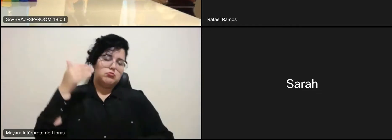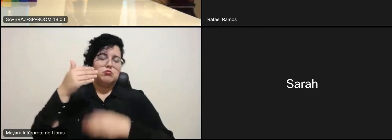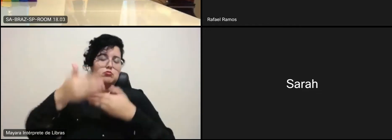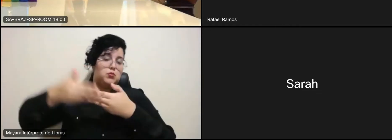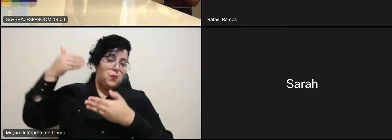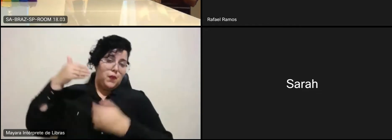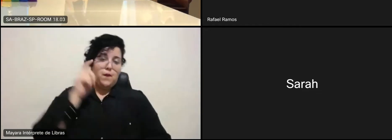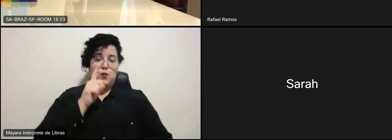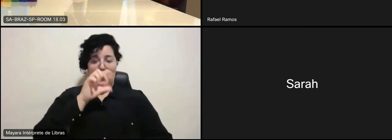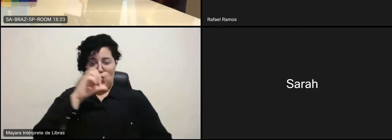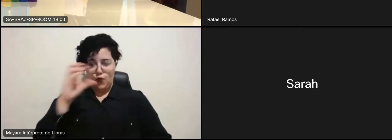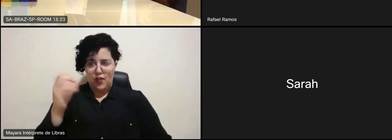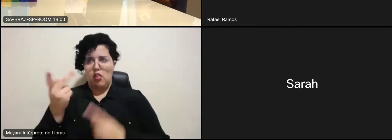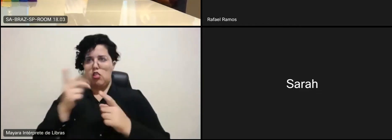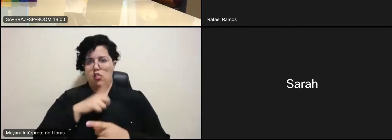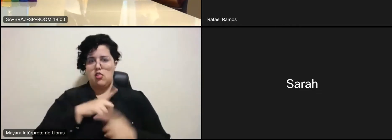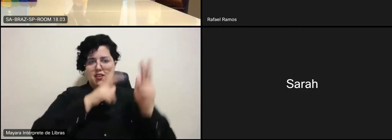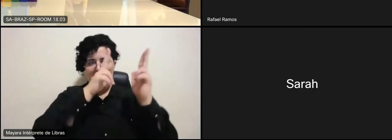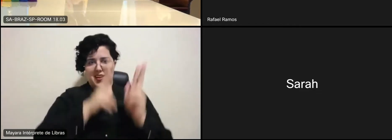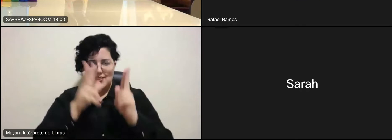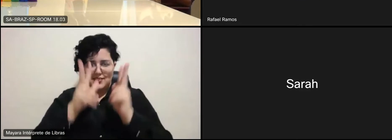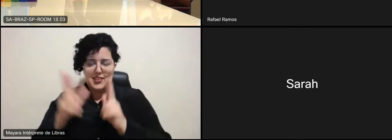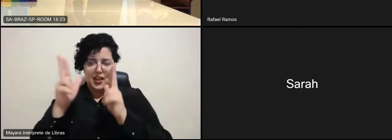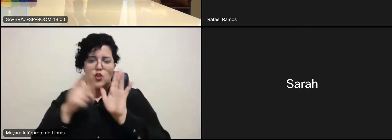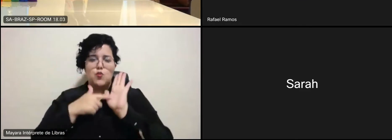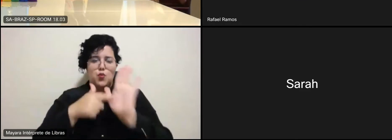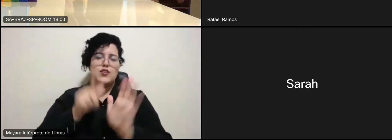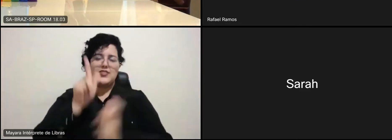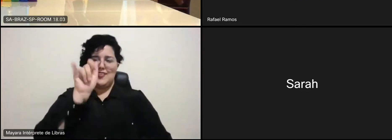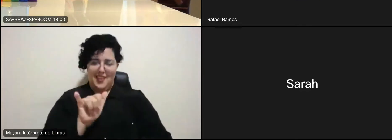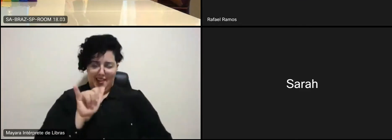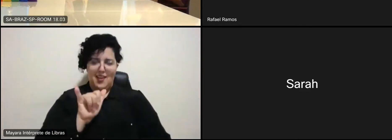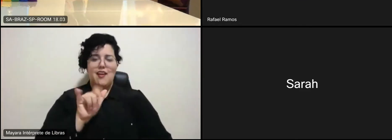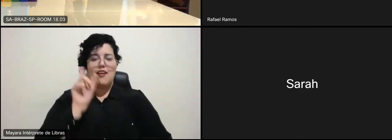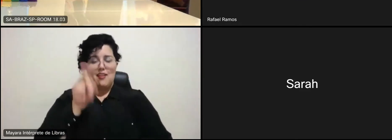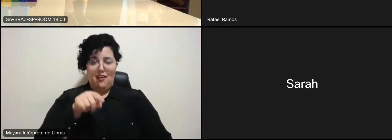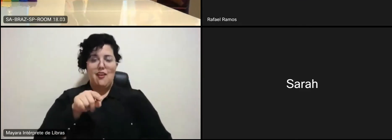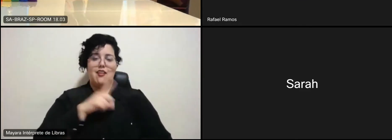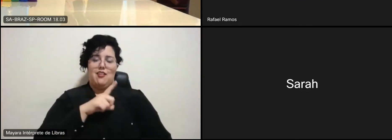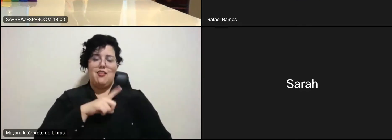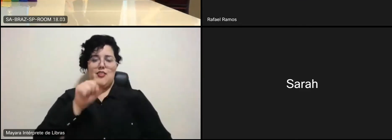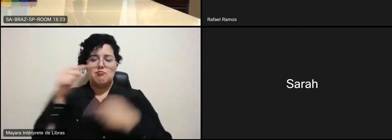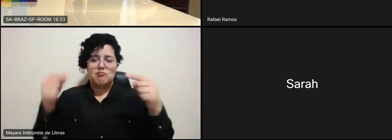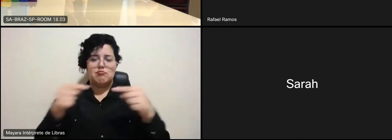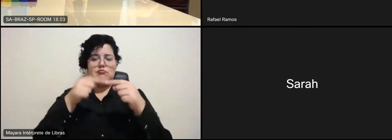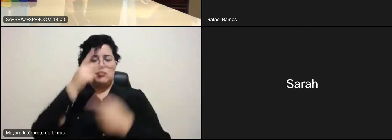filmes ou nas grandes séries que trazem relacionamentos gays, eles são automaticamente associados